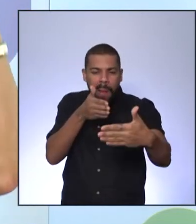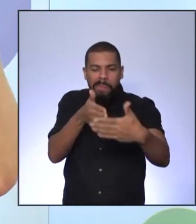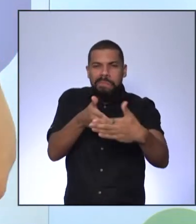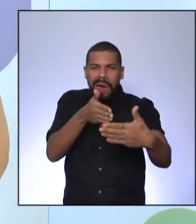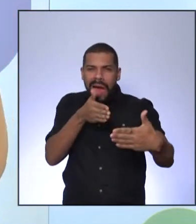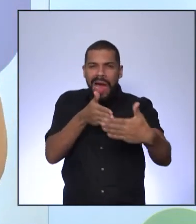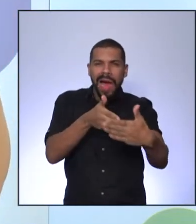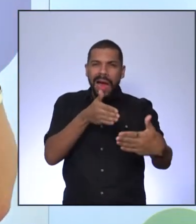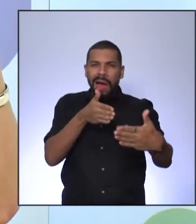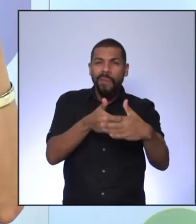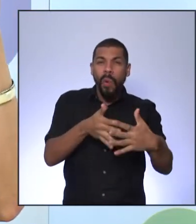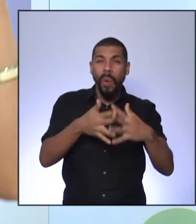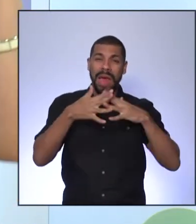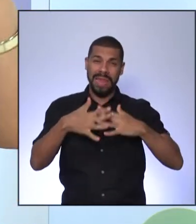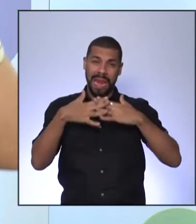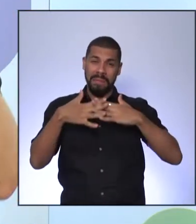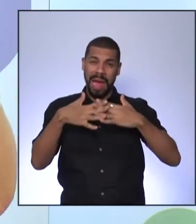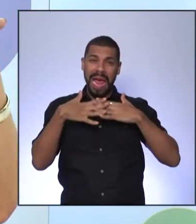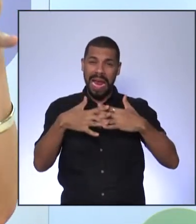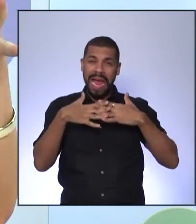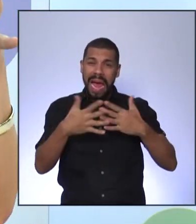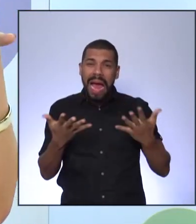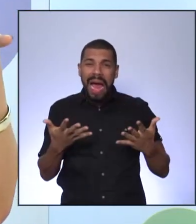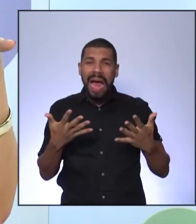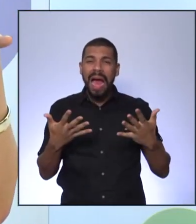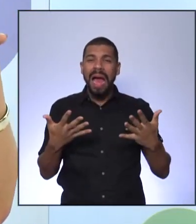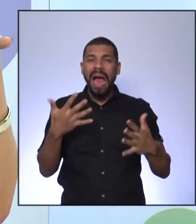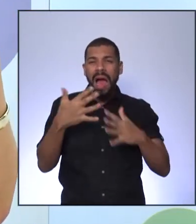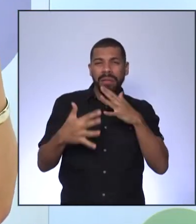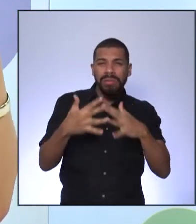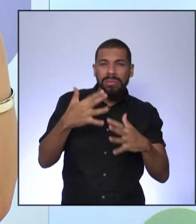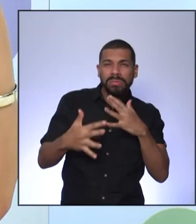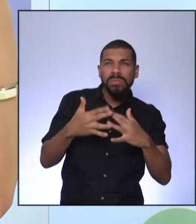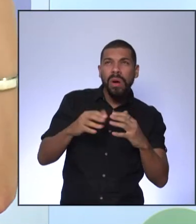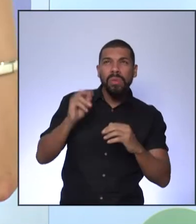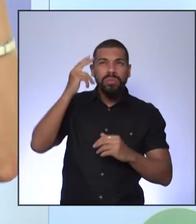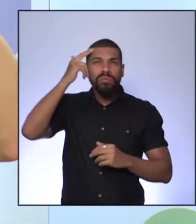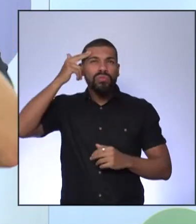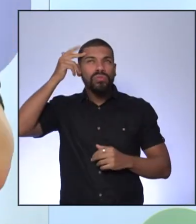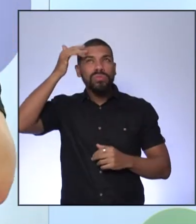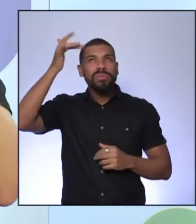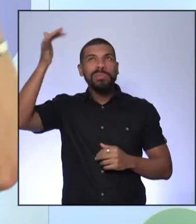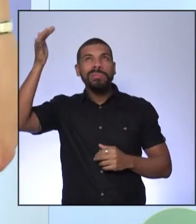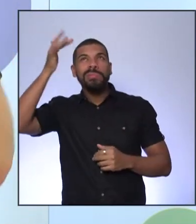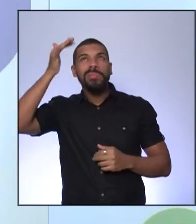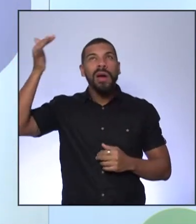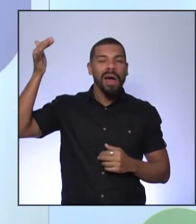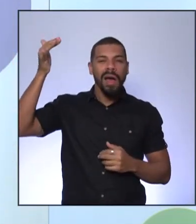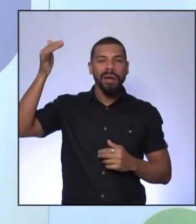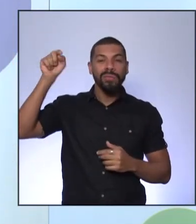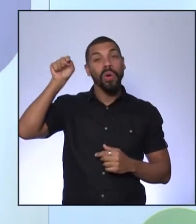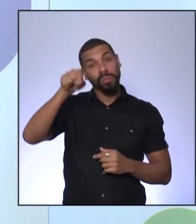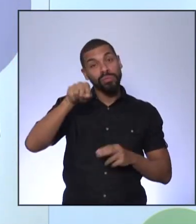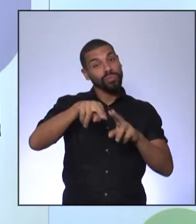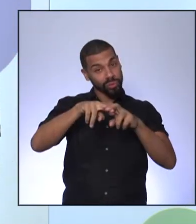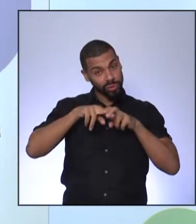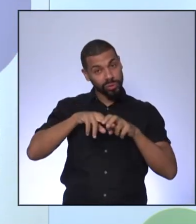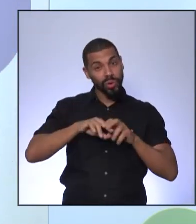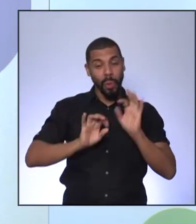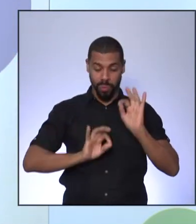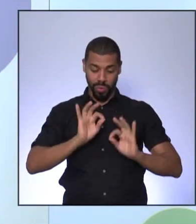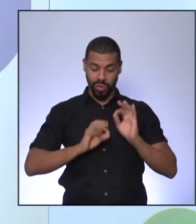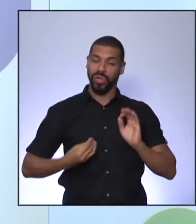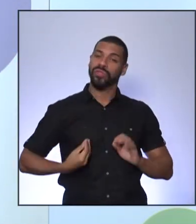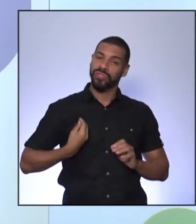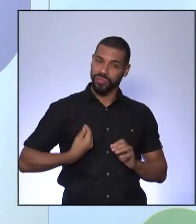até atrapalhar eu conseguir alguns sonhos? Meu projeto de vida ou sonho. A gente